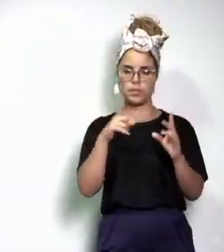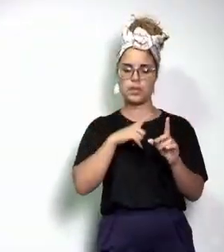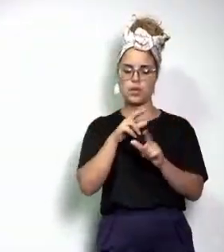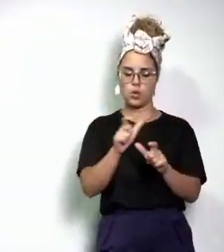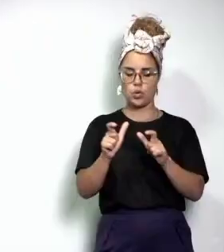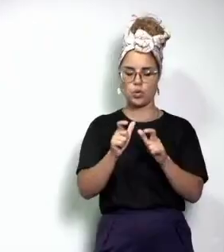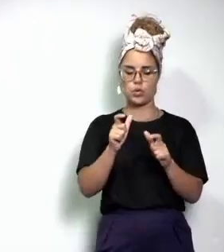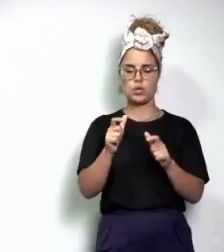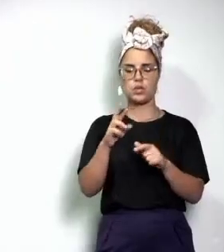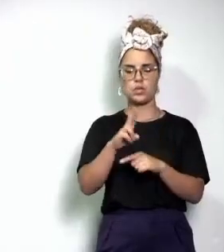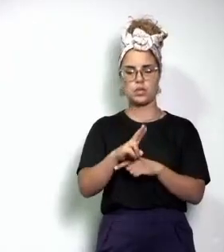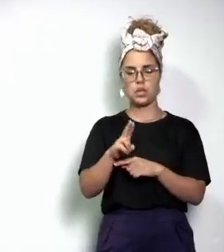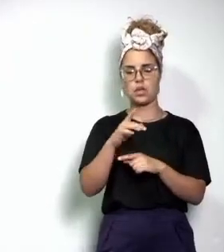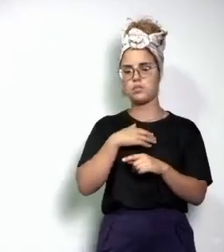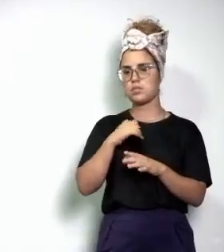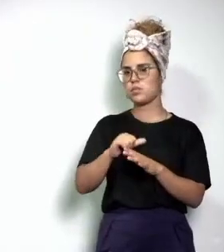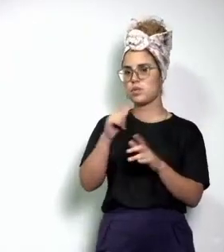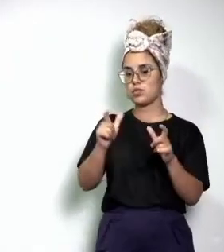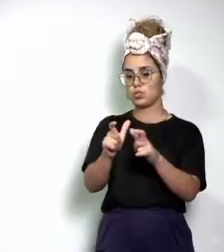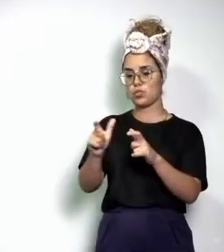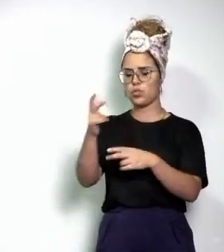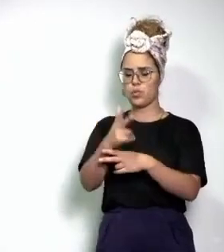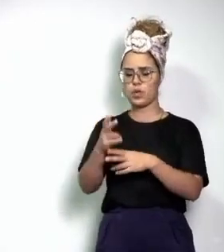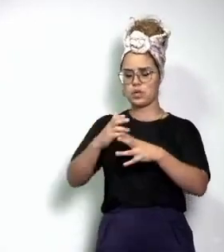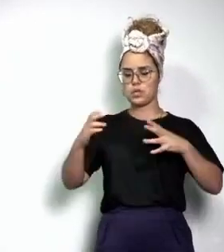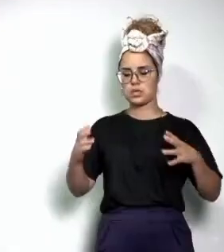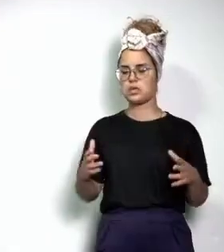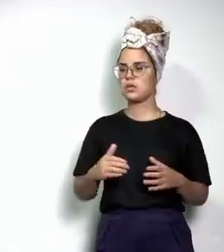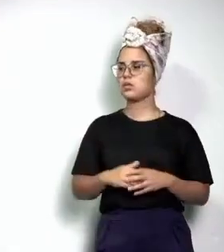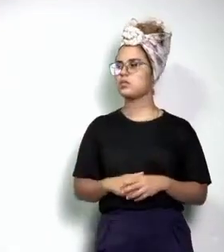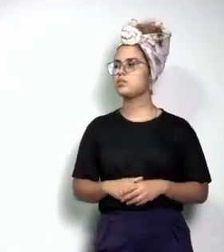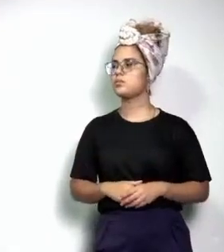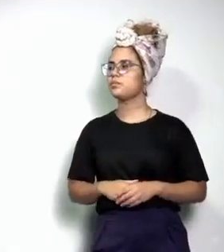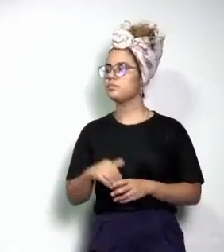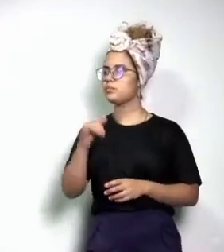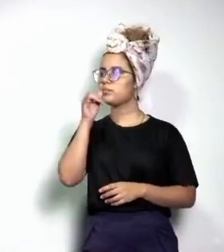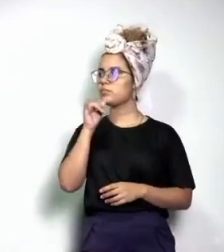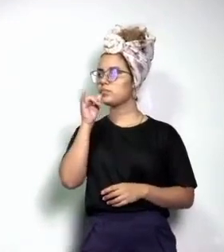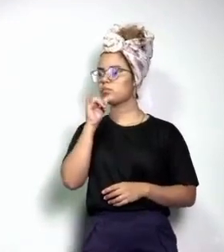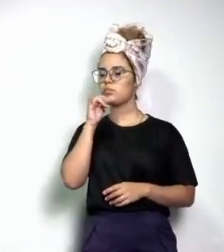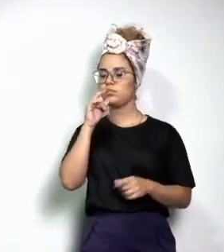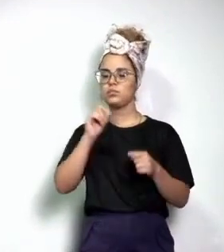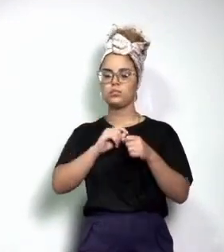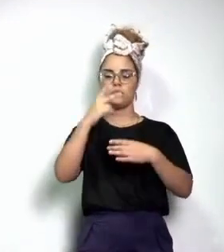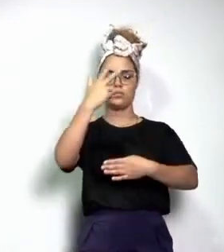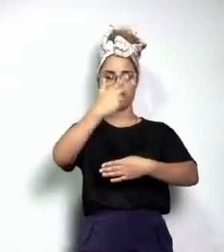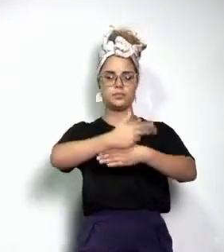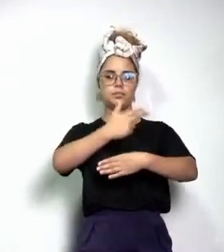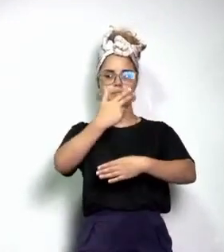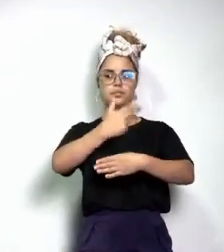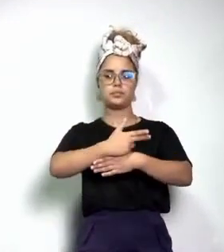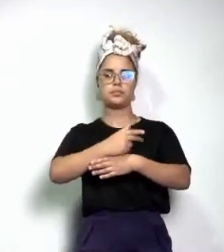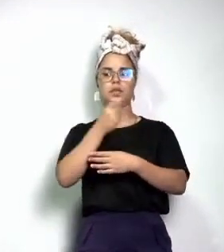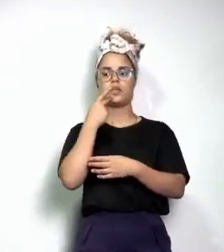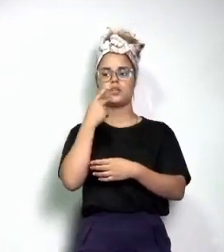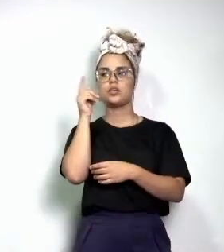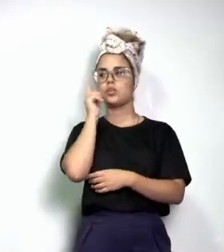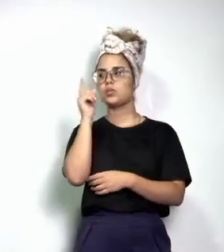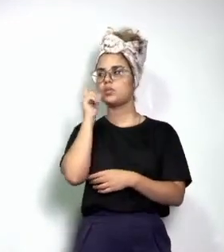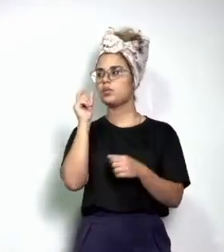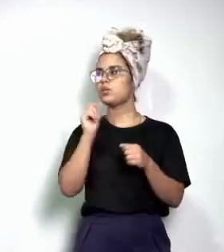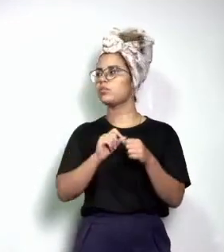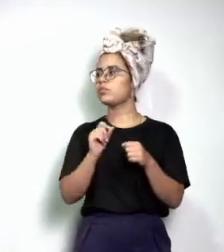maiores. Eu vou falar um pouquinho disso mais para frente, mas, por exemplo, para a claquete, né? Eu comentei que a gente consegue